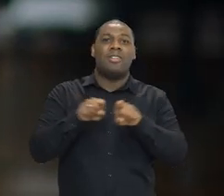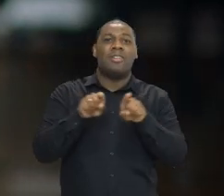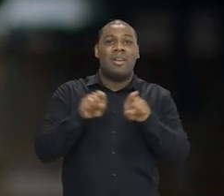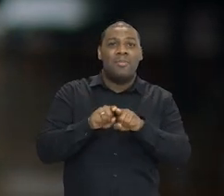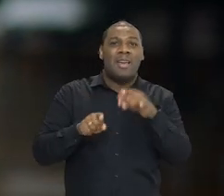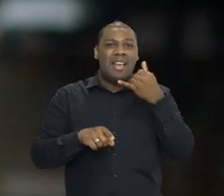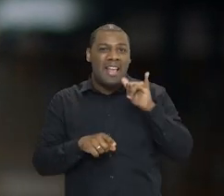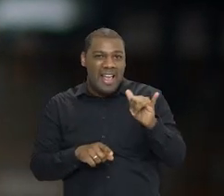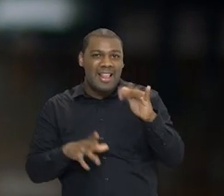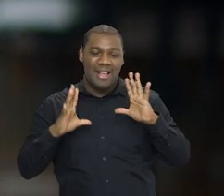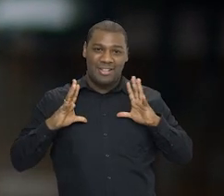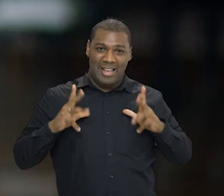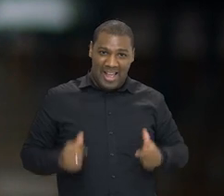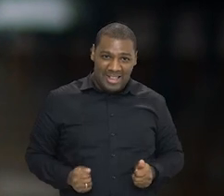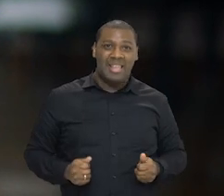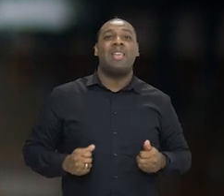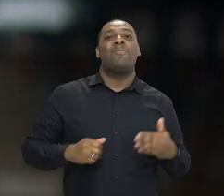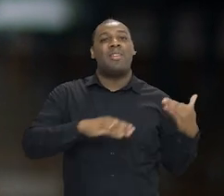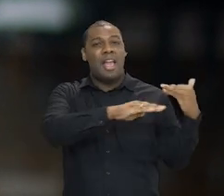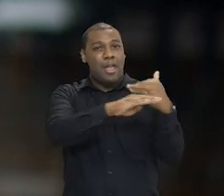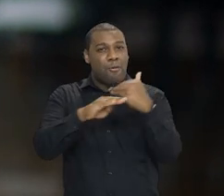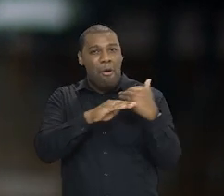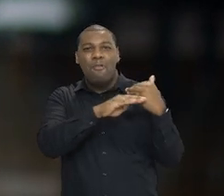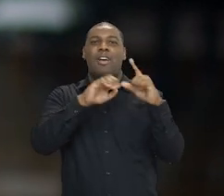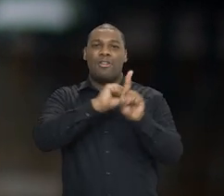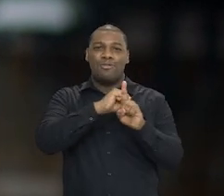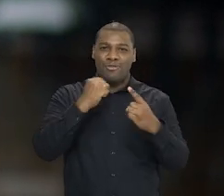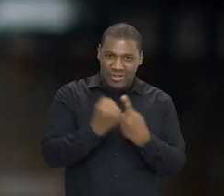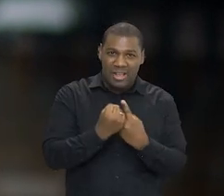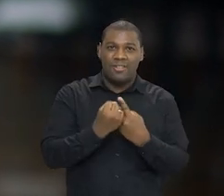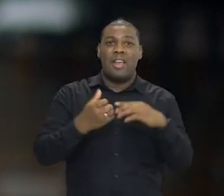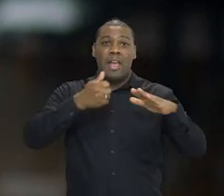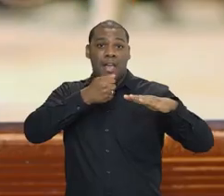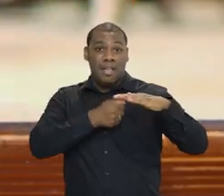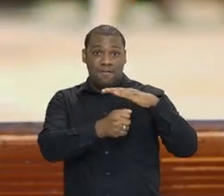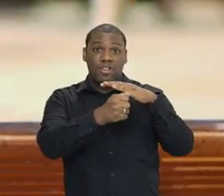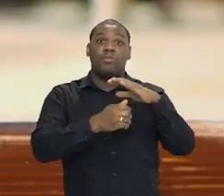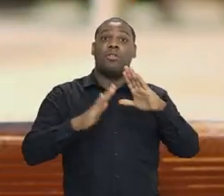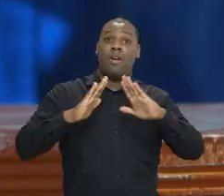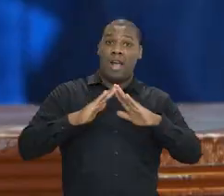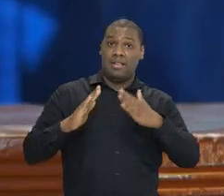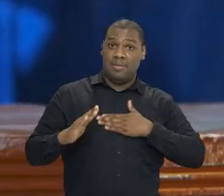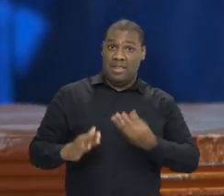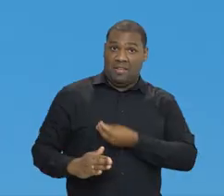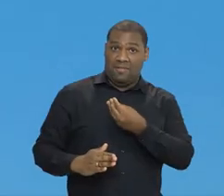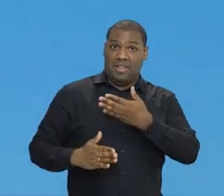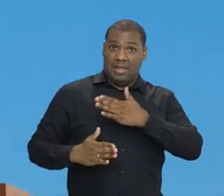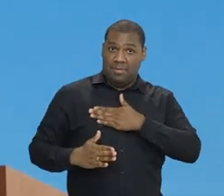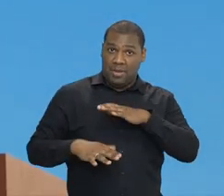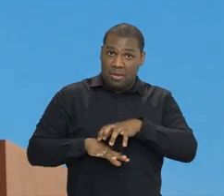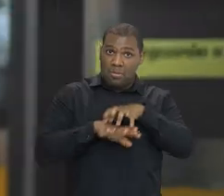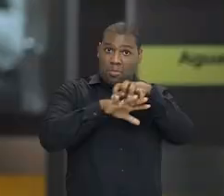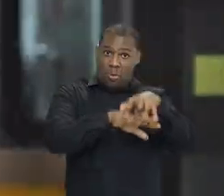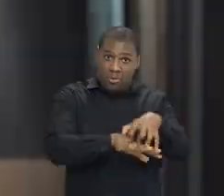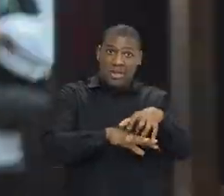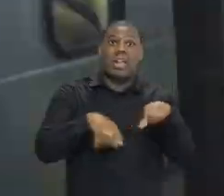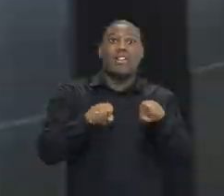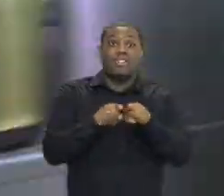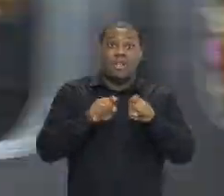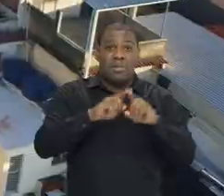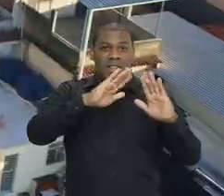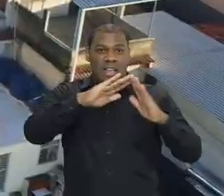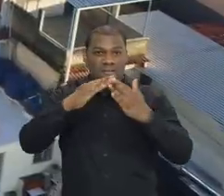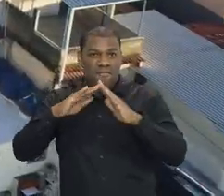transição energética e a redução das desigualdades sociais e regionais. Vamos investir no Minha Casa Minha Vida, em mobilidade